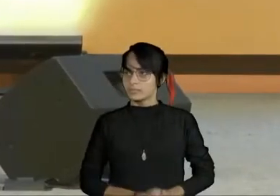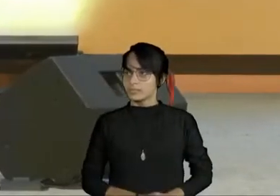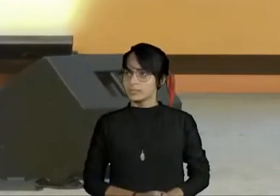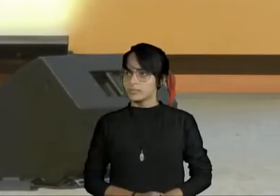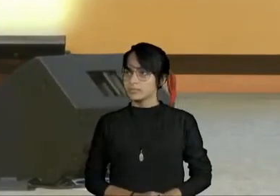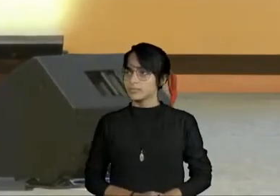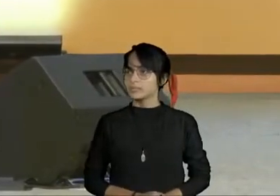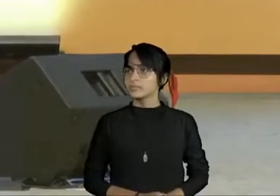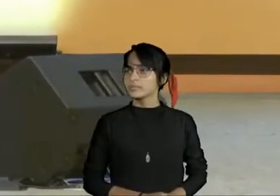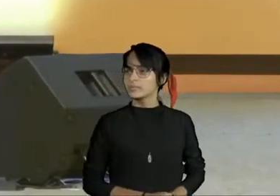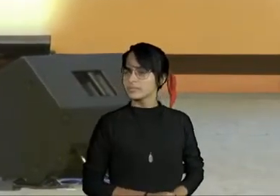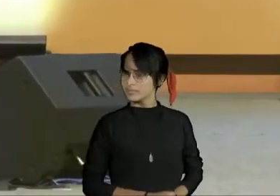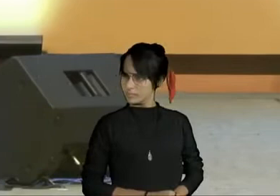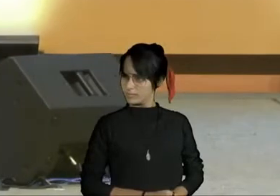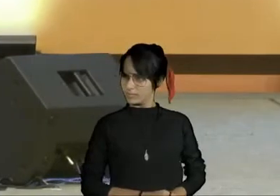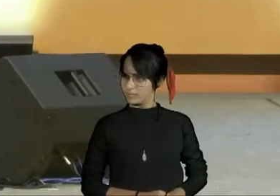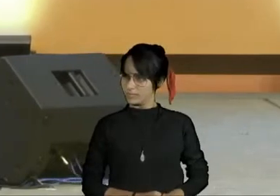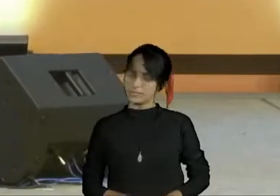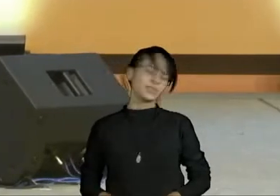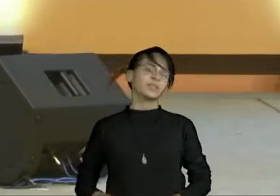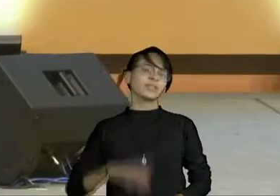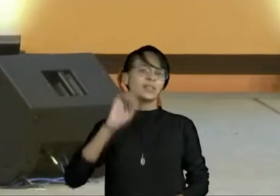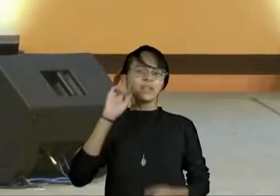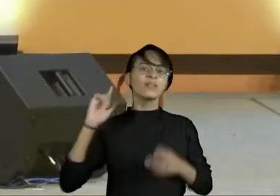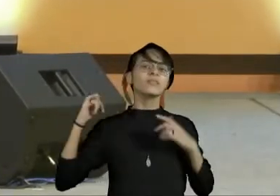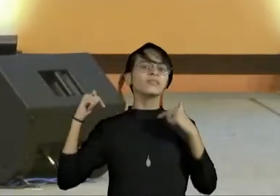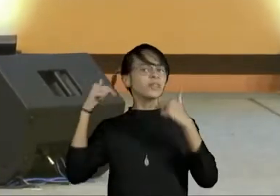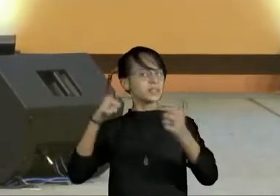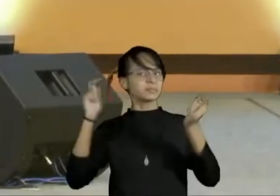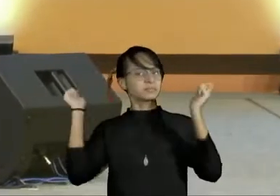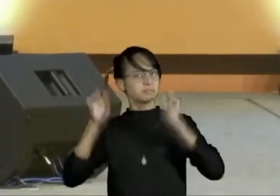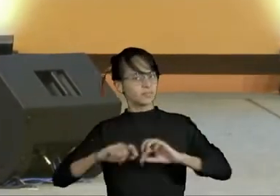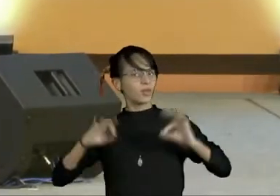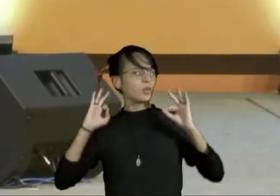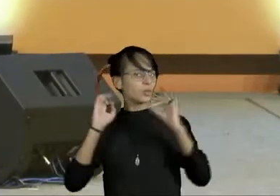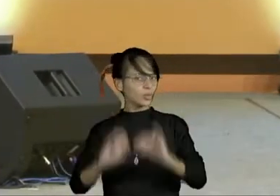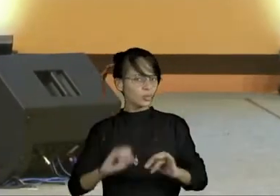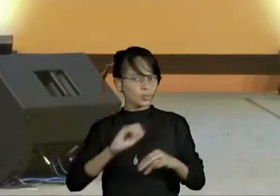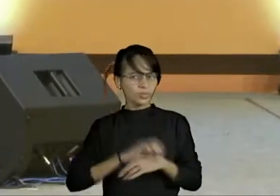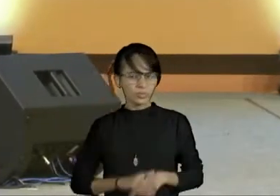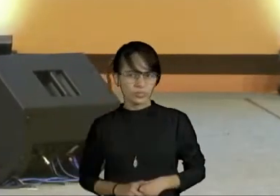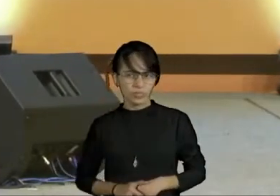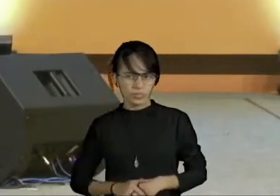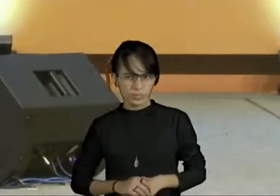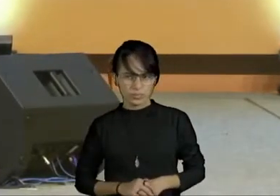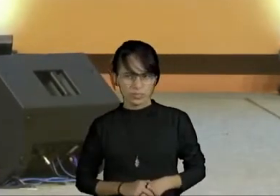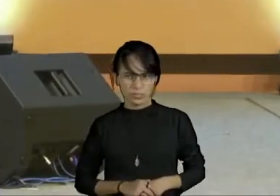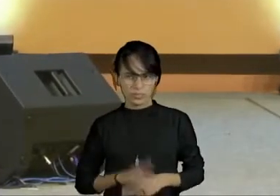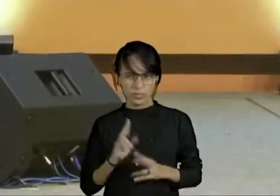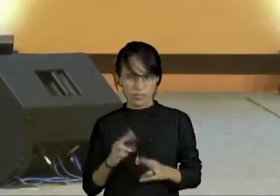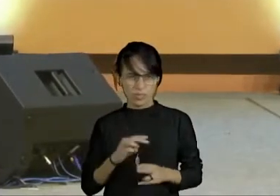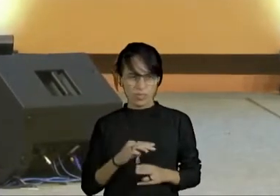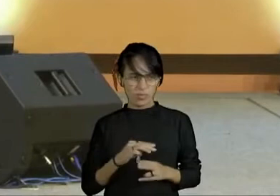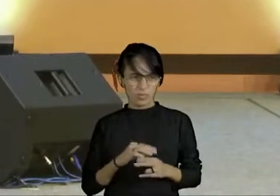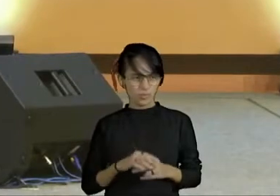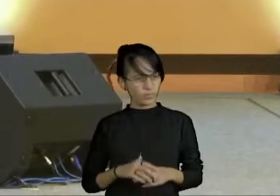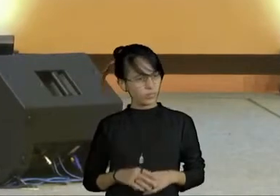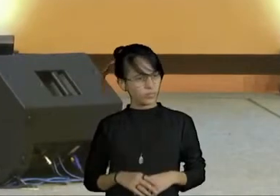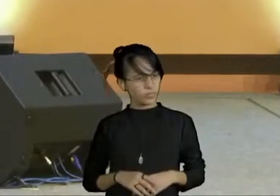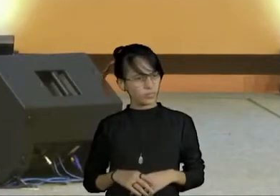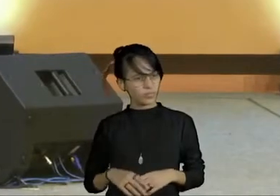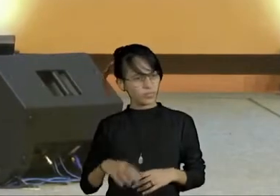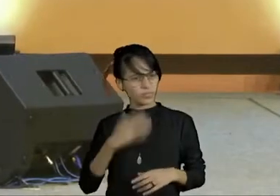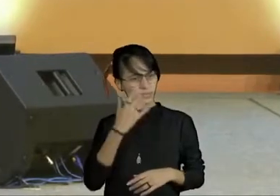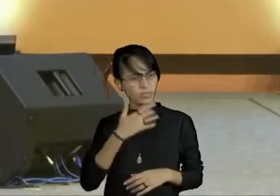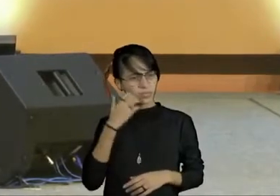Oh, diria algo que não fosse capaz de fazer? Como cantou Maria, nós também profetizamos nesta